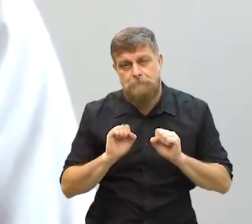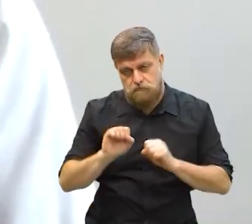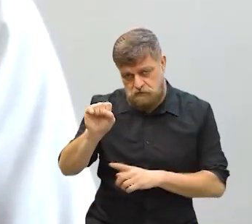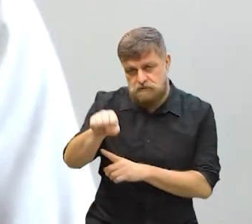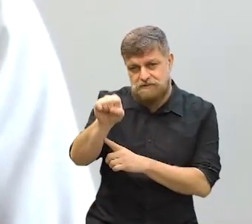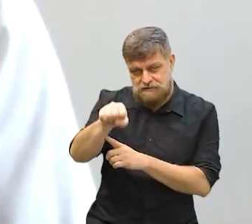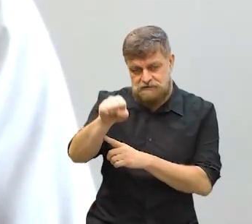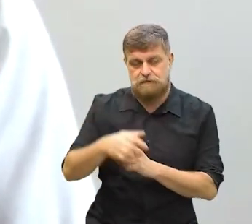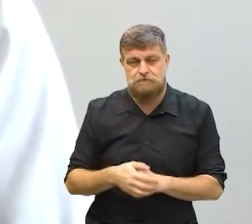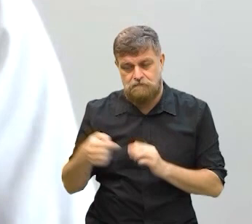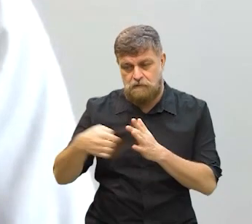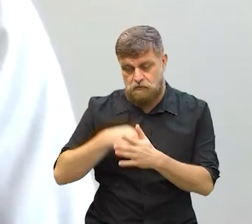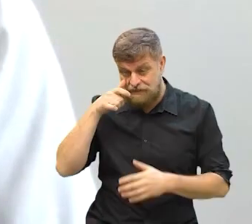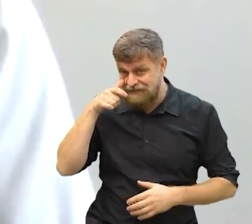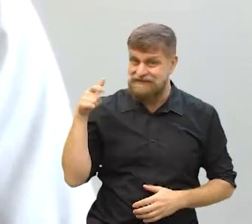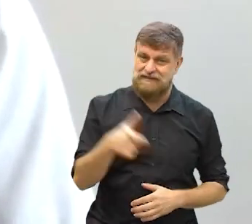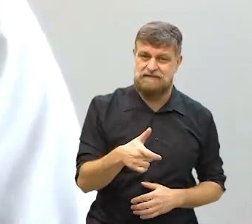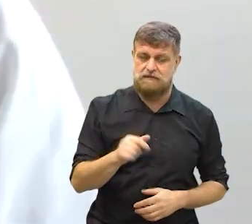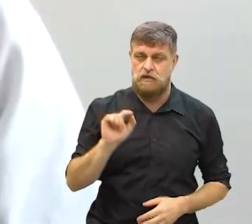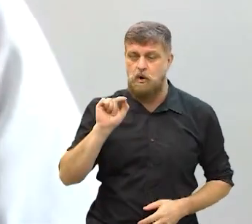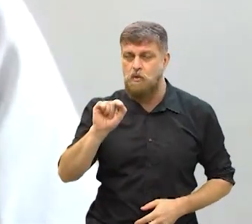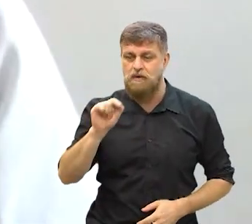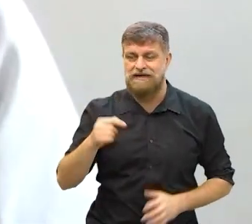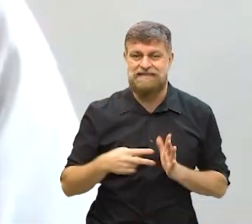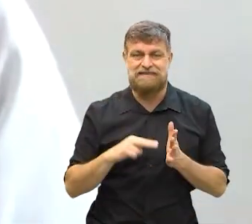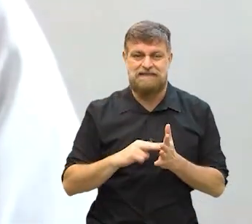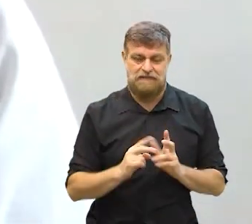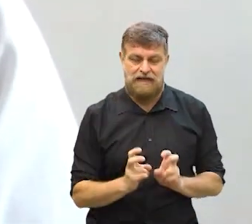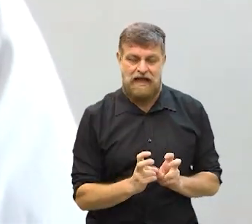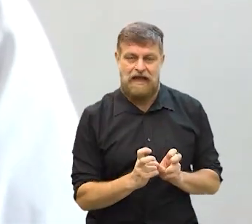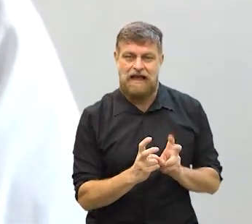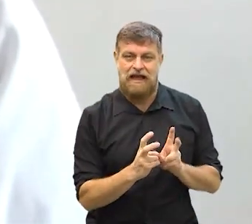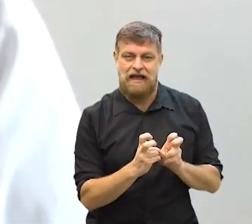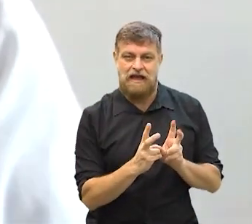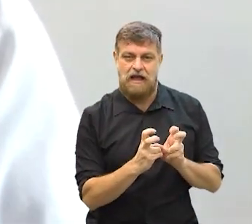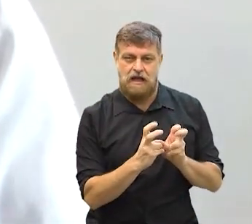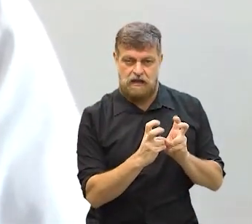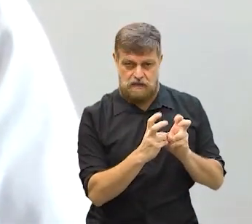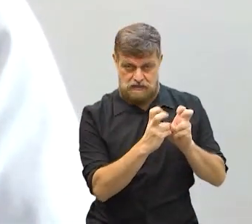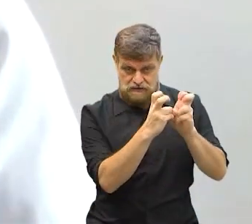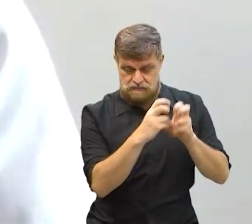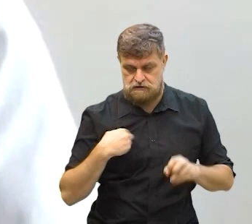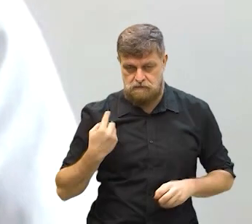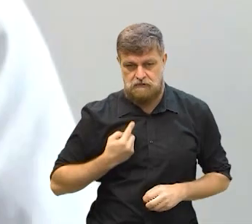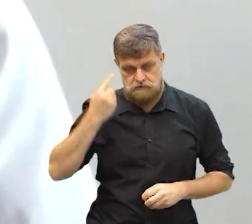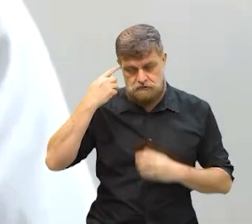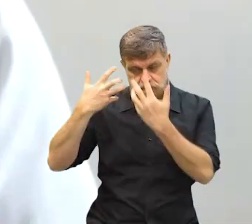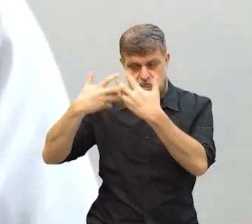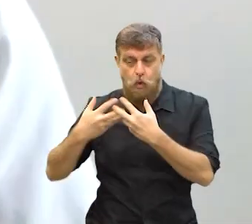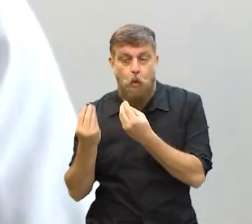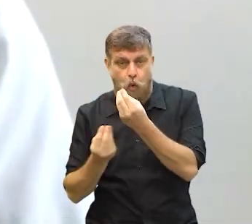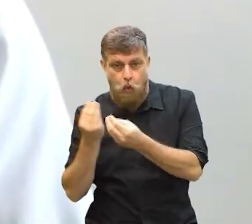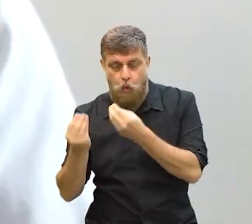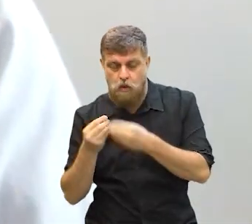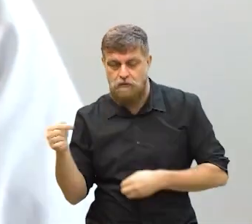Então, pode sim. Essa pergunta é interessante por conta do seguinte: o que define câncer para nós? Qual que é o racional a respeito do